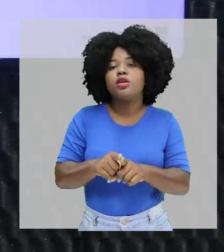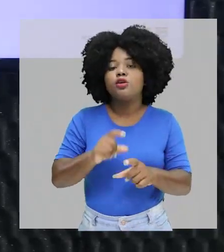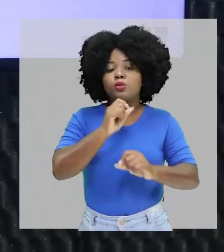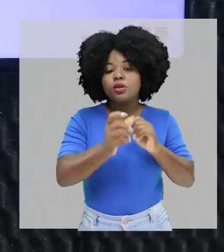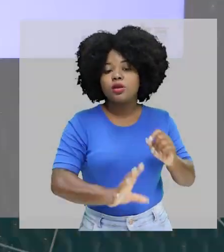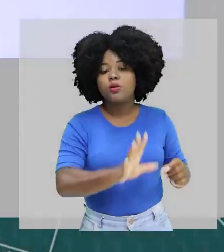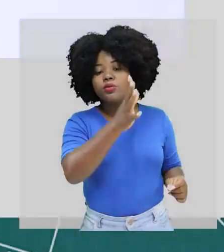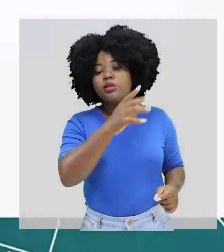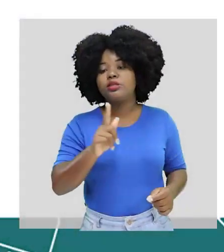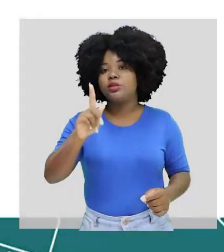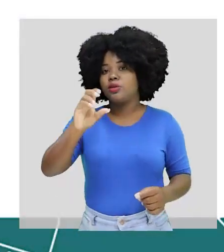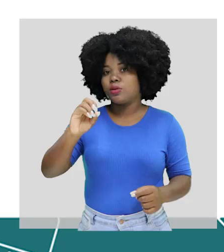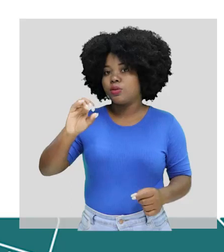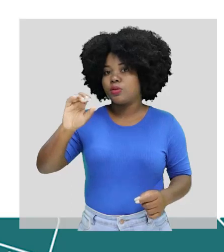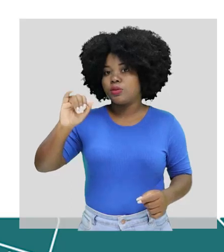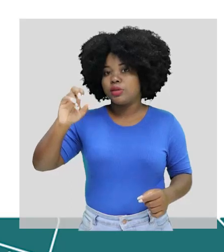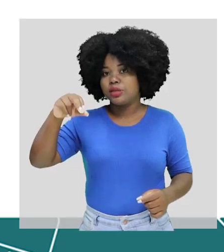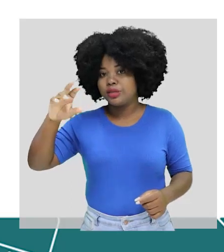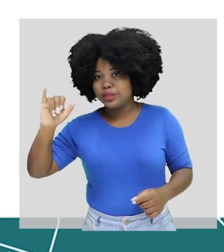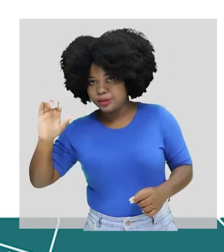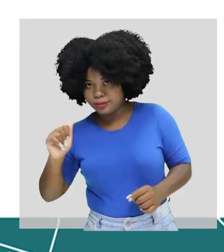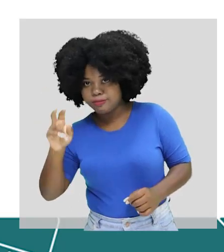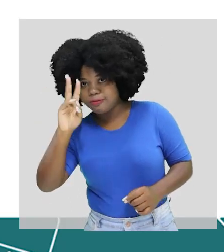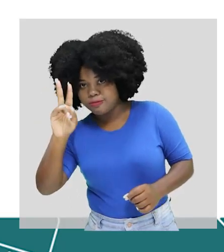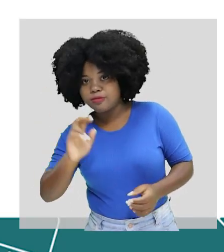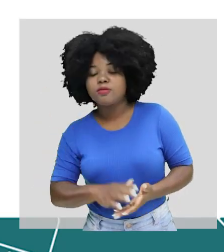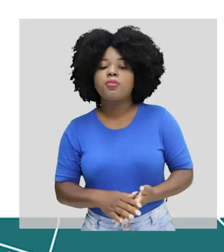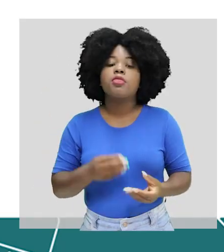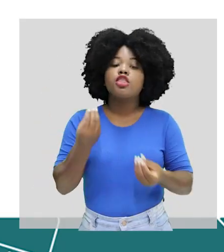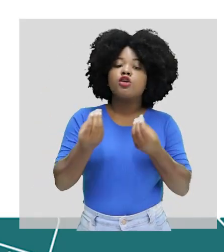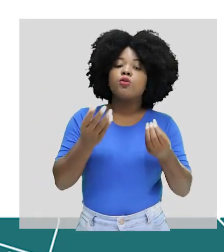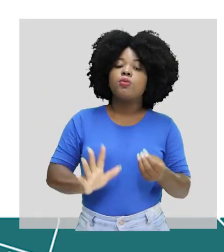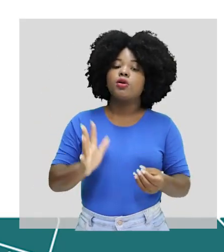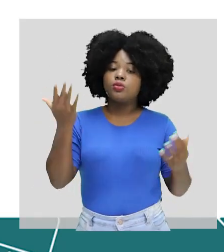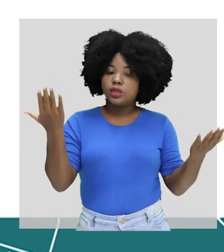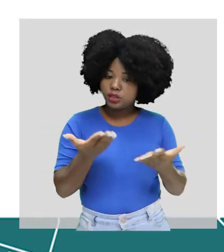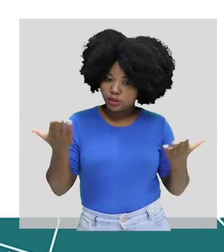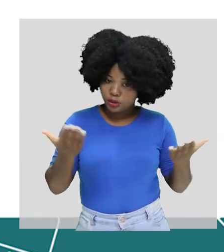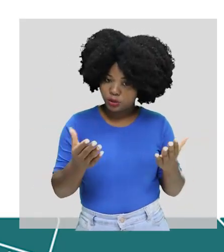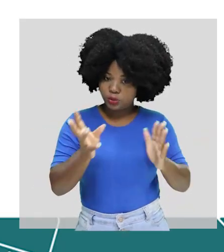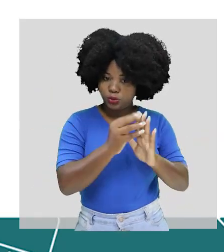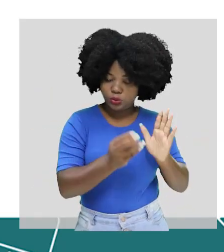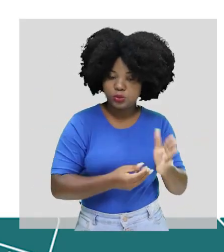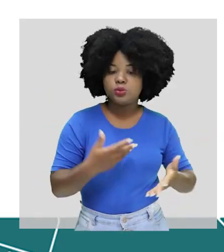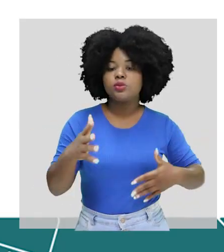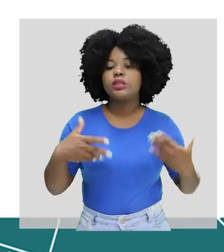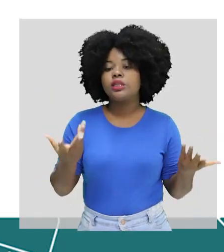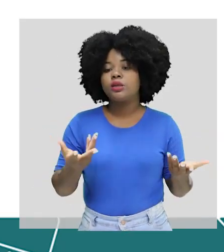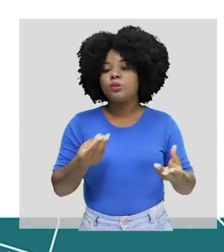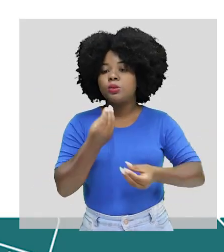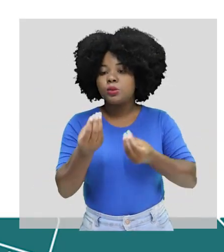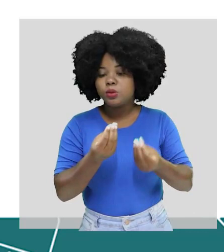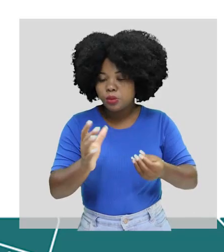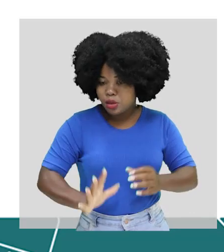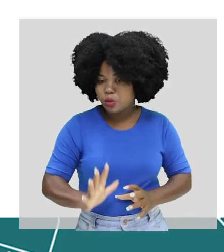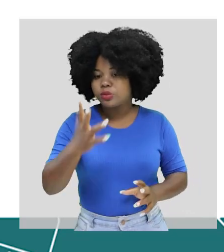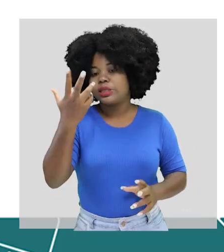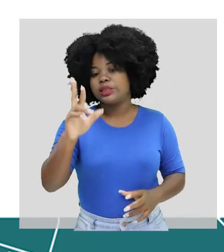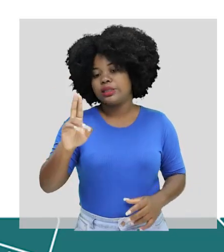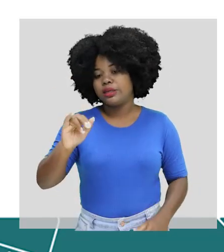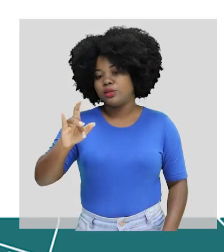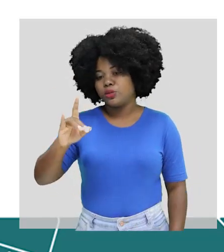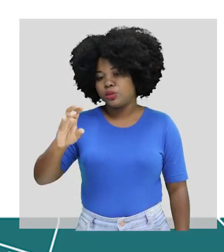no nosso vídeo? No nosso vídeo, nós vamos trabalhar uma aplicação da radioatividade. Já falamos,